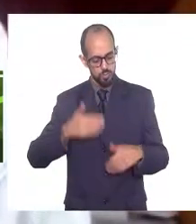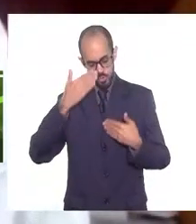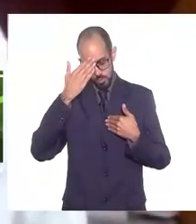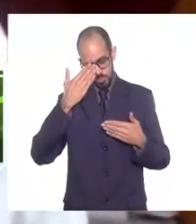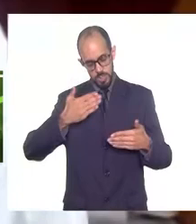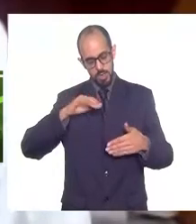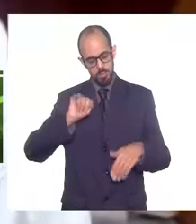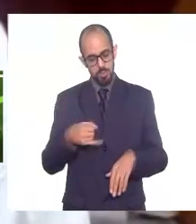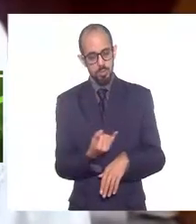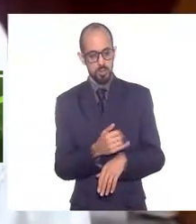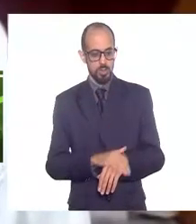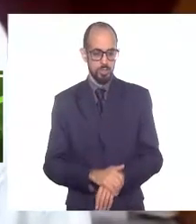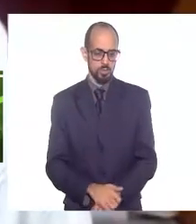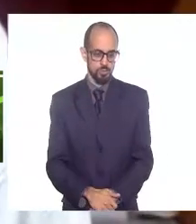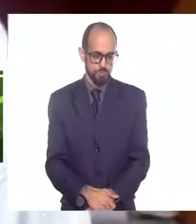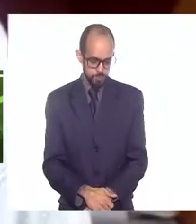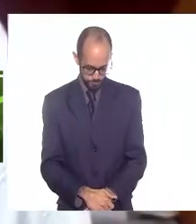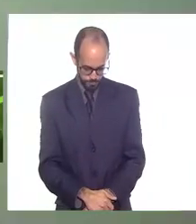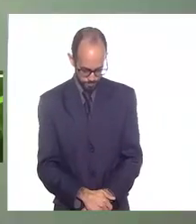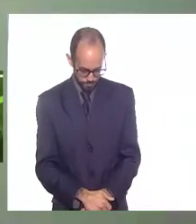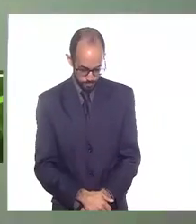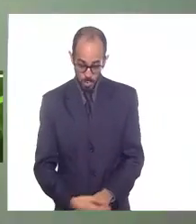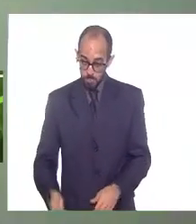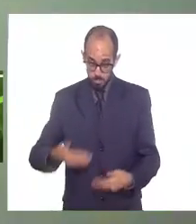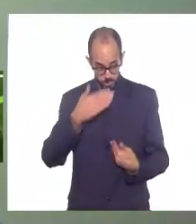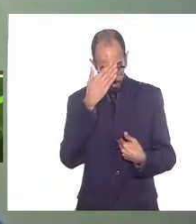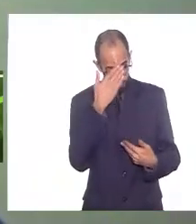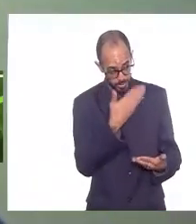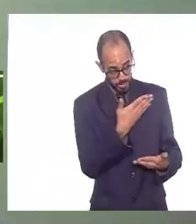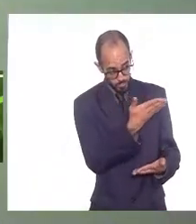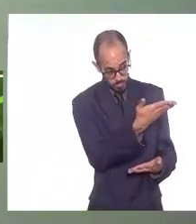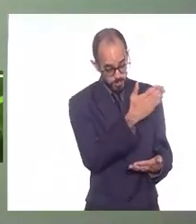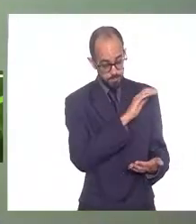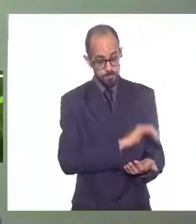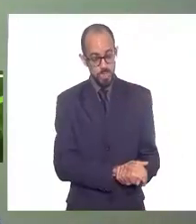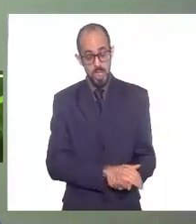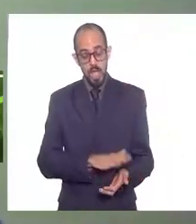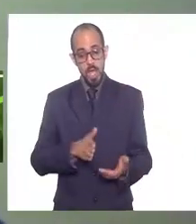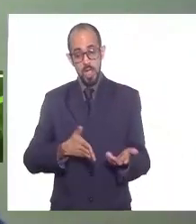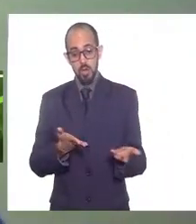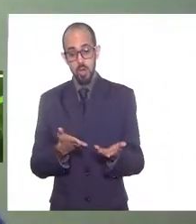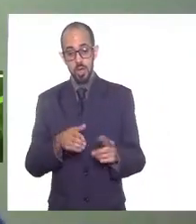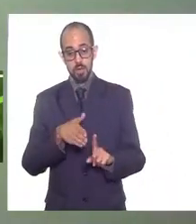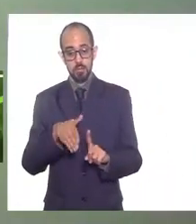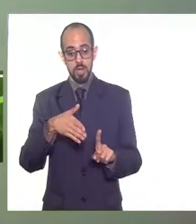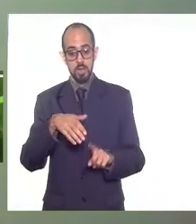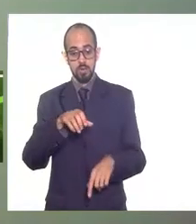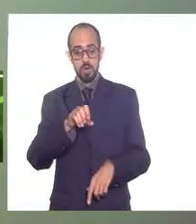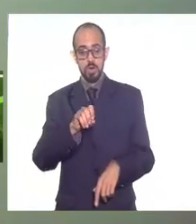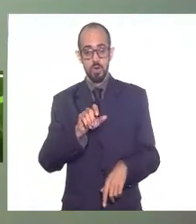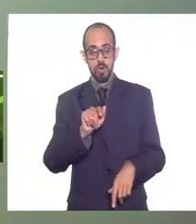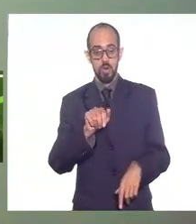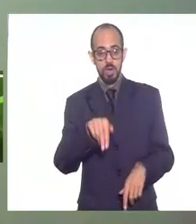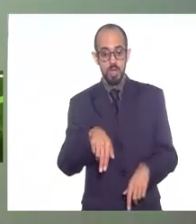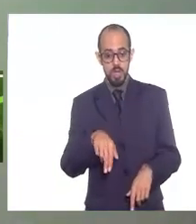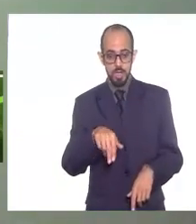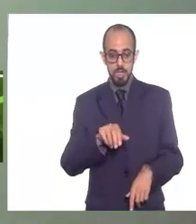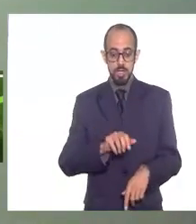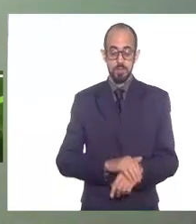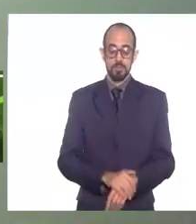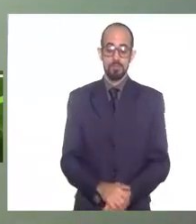pela oportunidade. Obrigada. Passo então a palavra ao Ogã Jassanã Gonçalves para